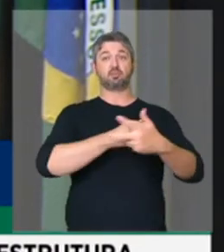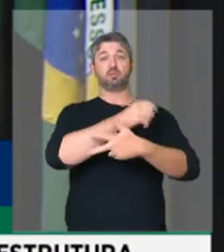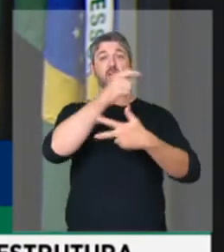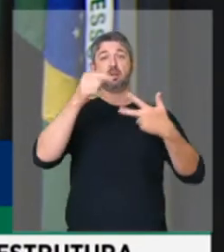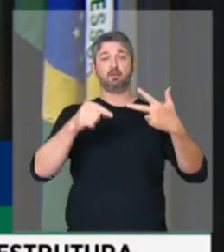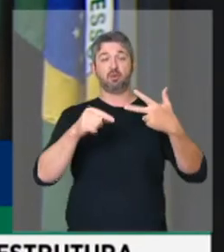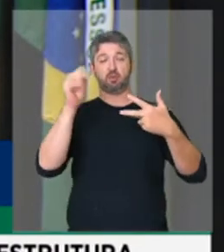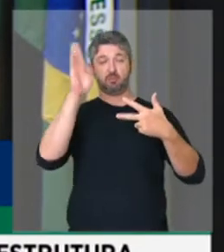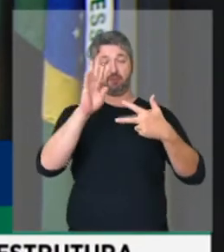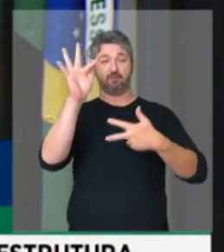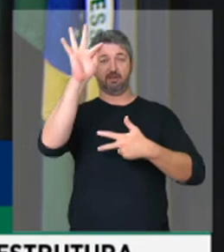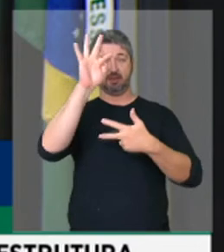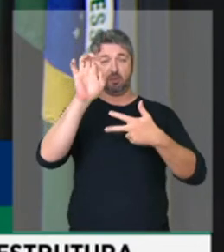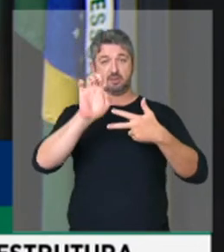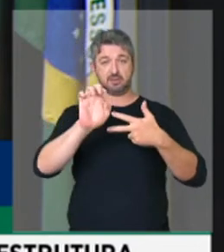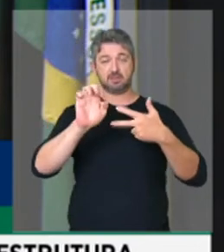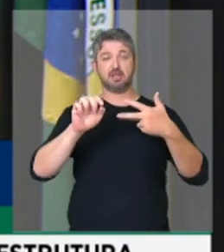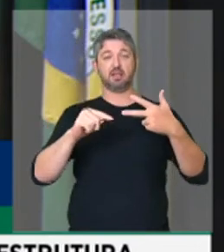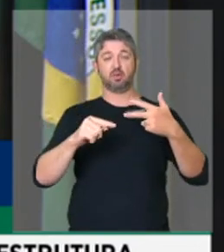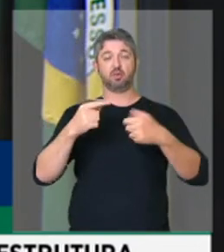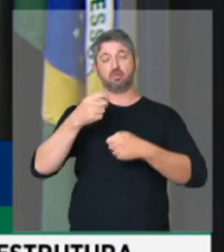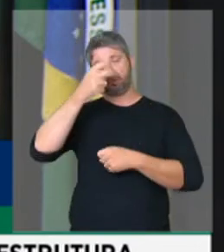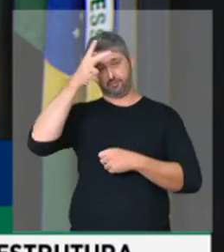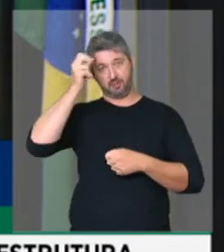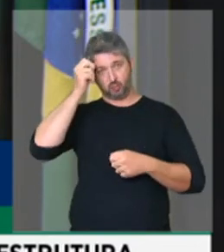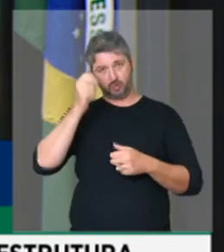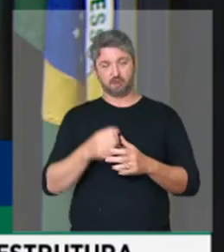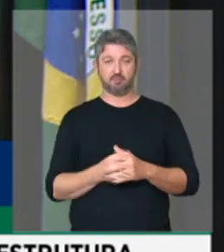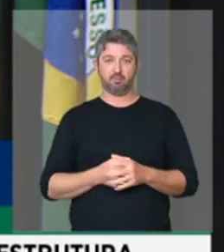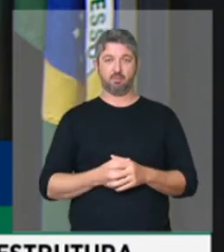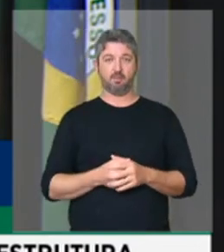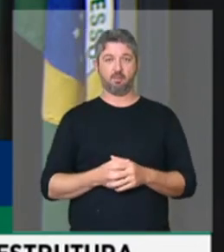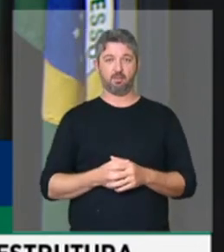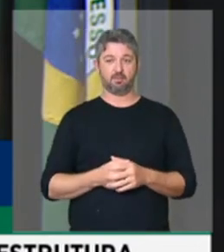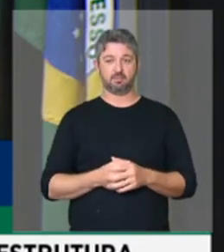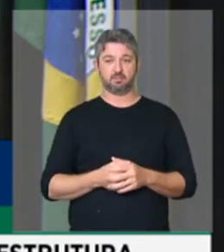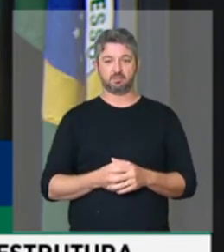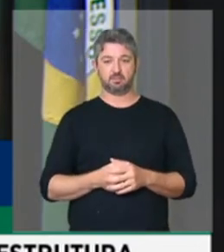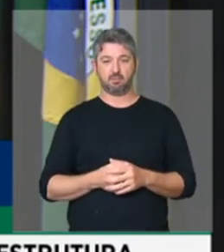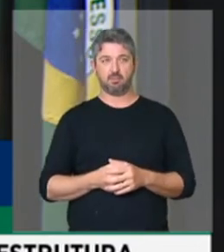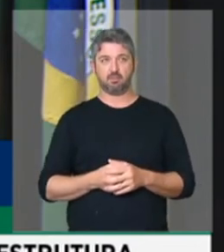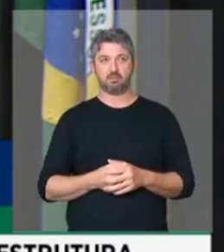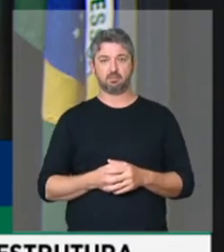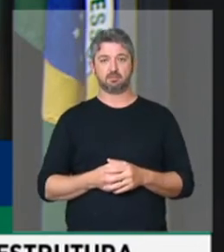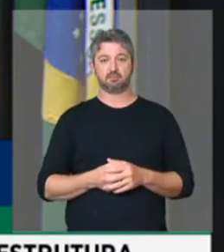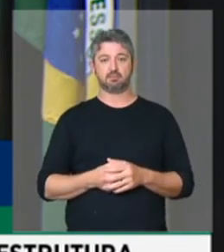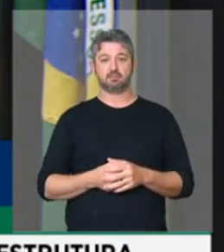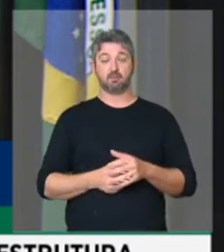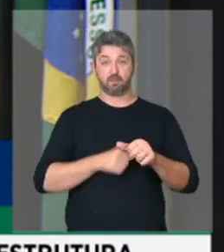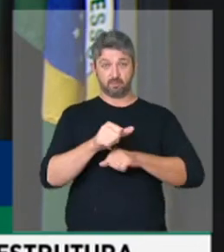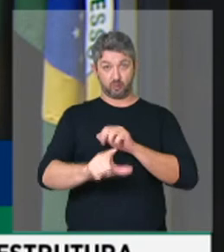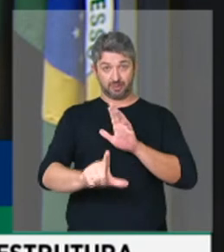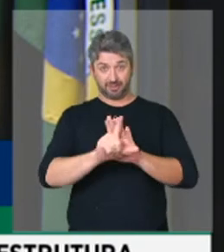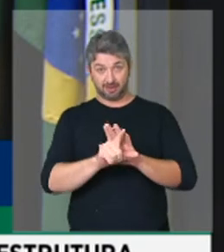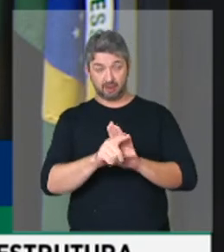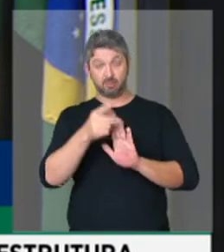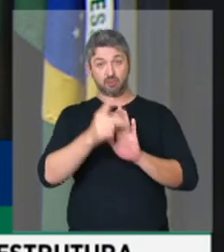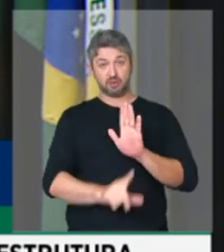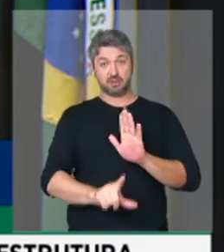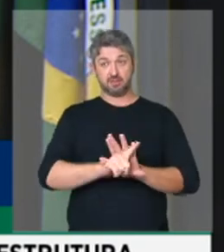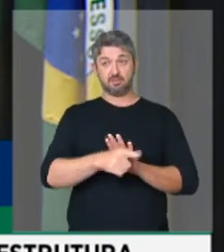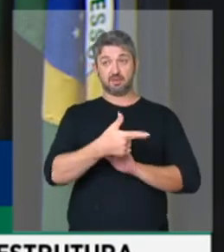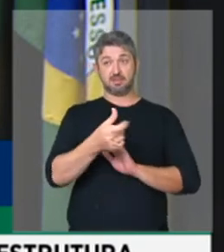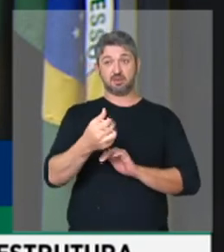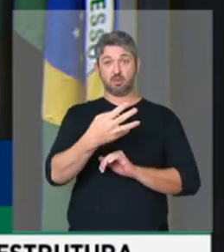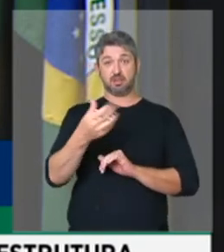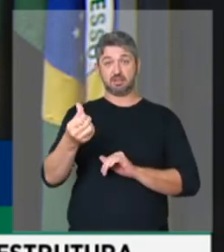federação: União, Estados e Municípios. Transformado em lei, o PL